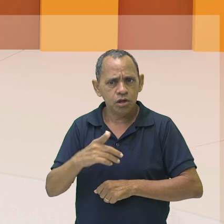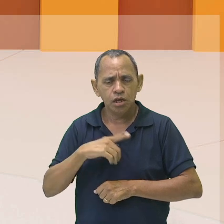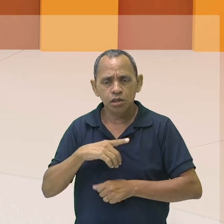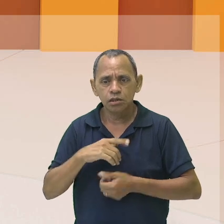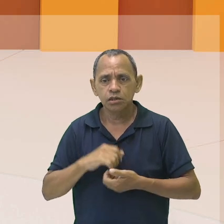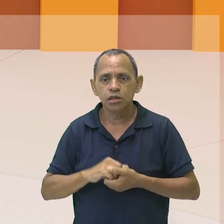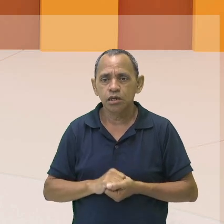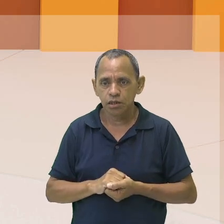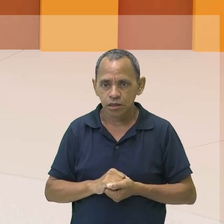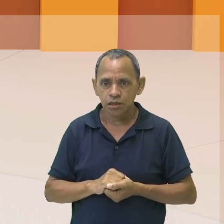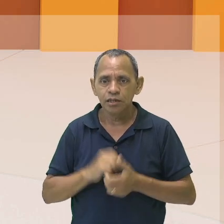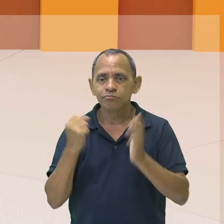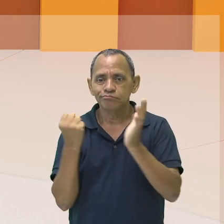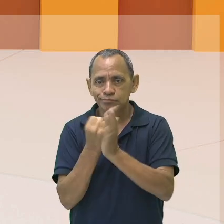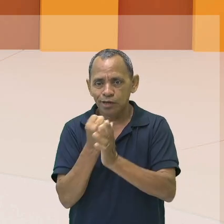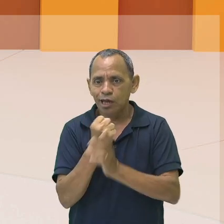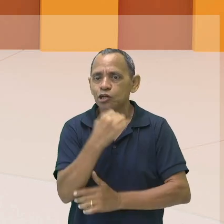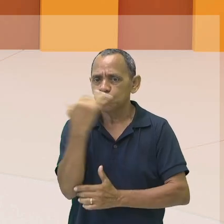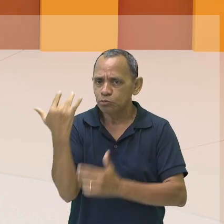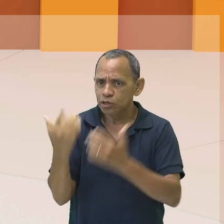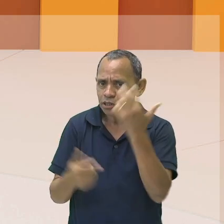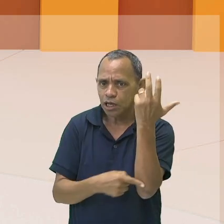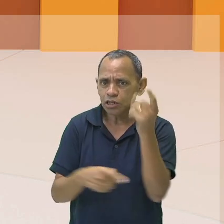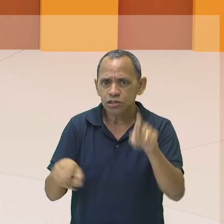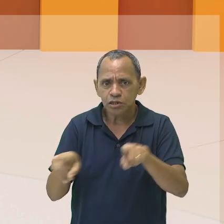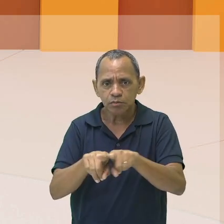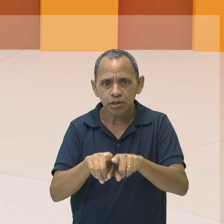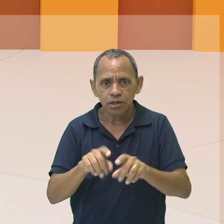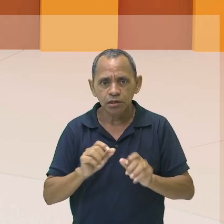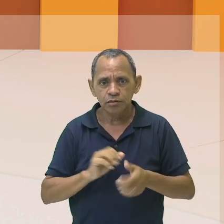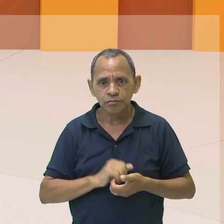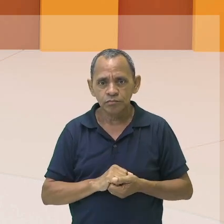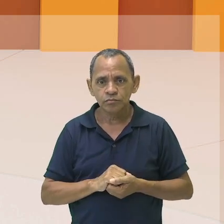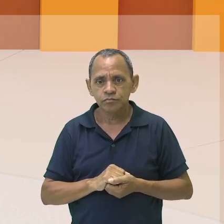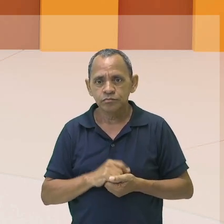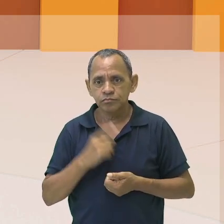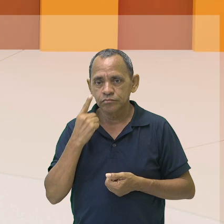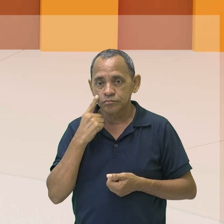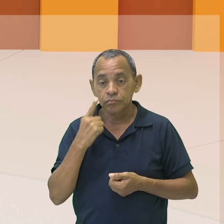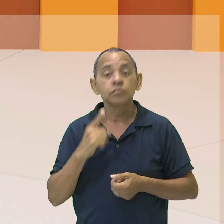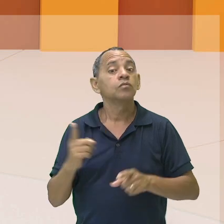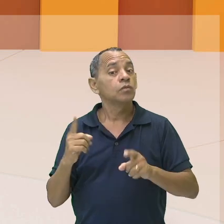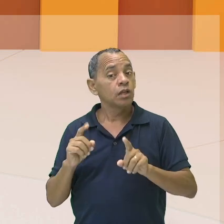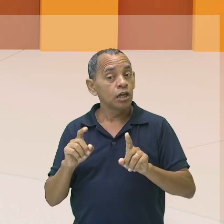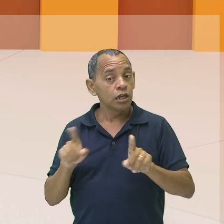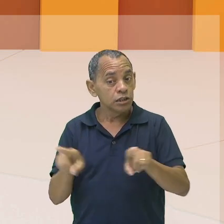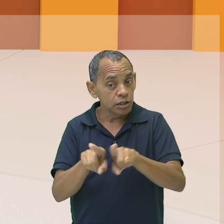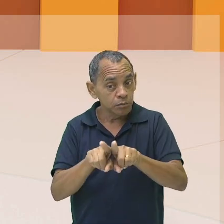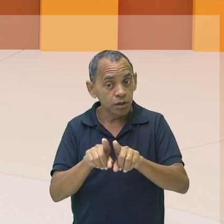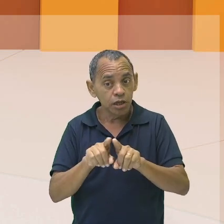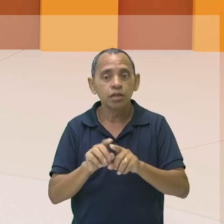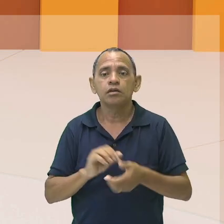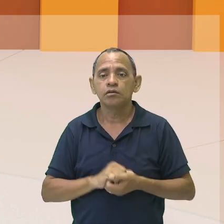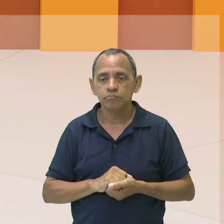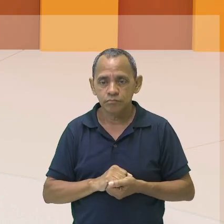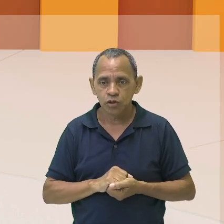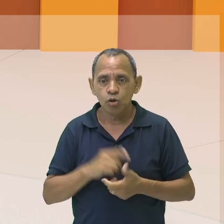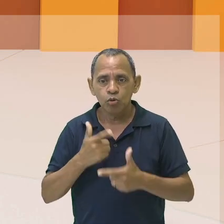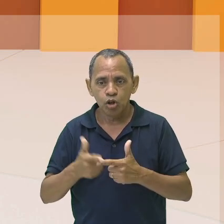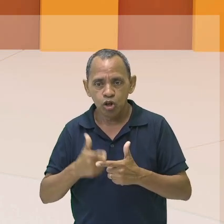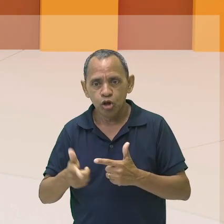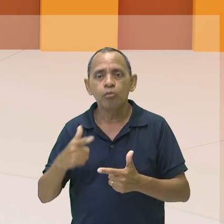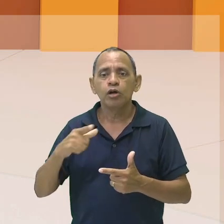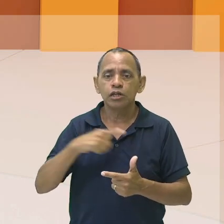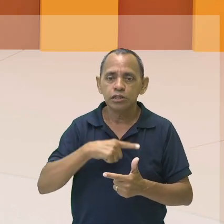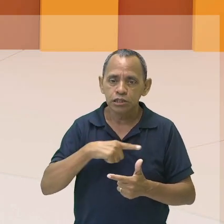E ainda tem as atividades que são características do espaço urbano, como a industrial, que também compromete a qualidade do meio ambiente. Outra atividade